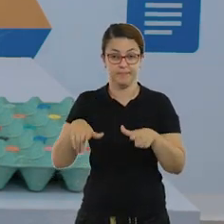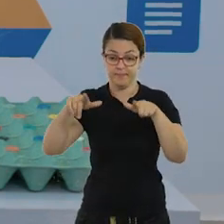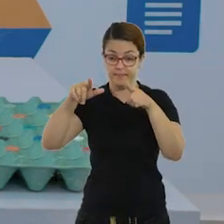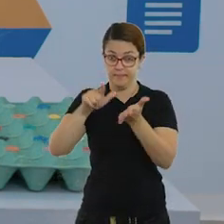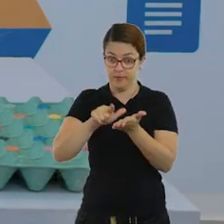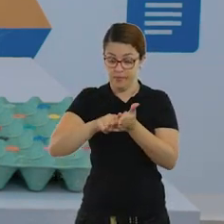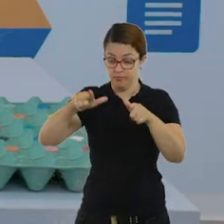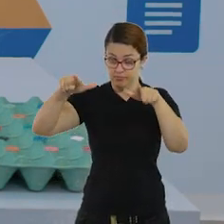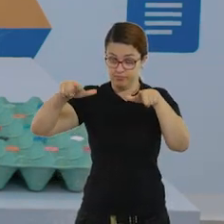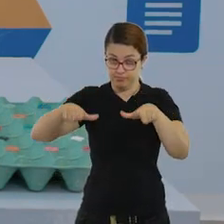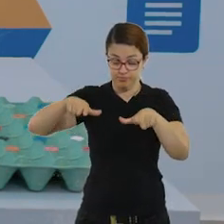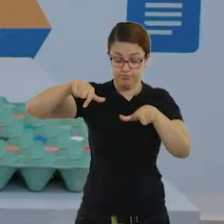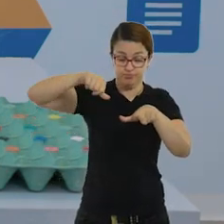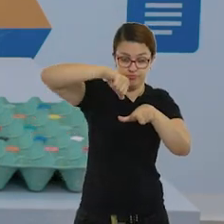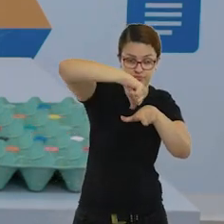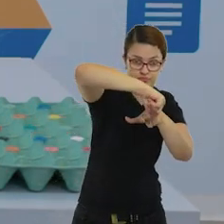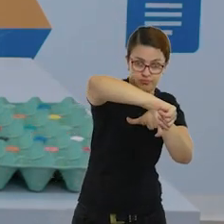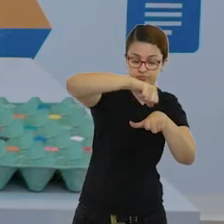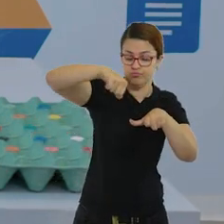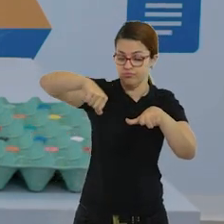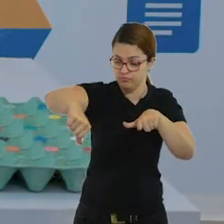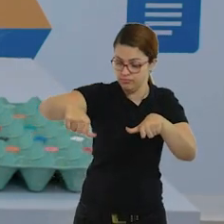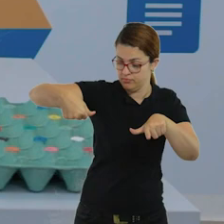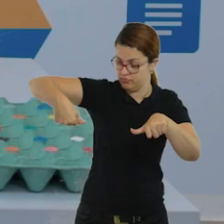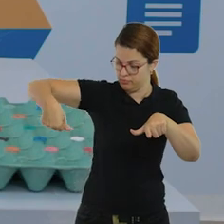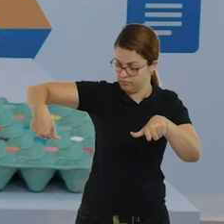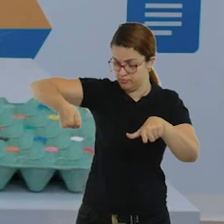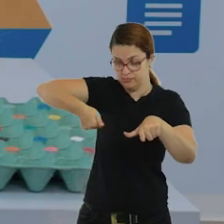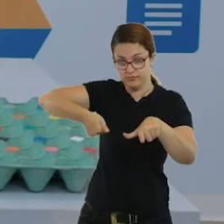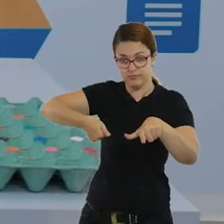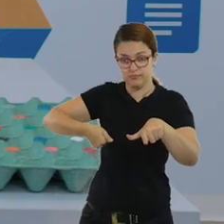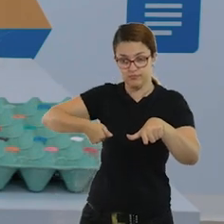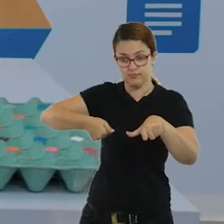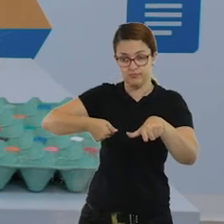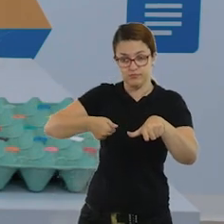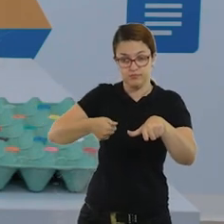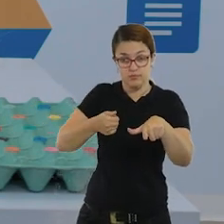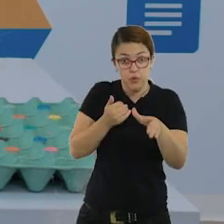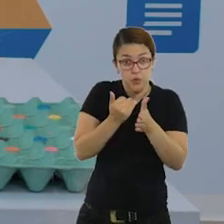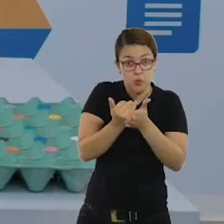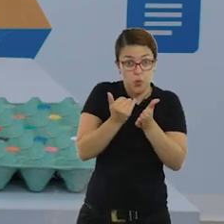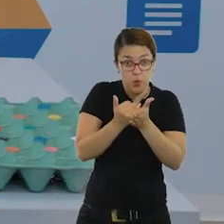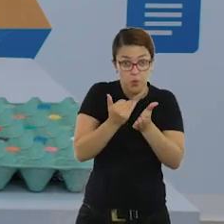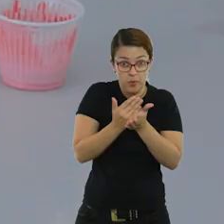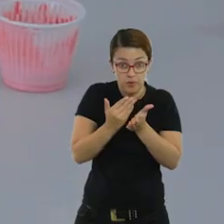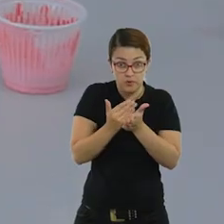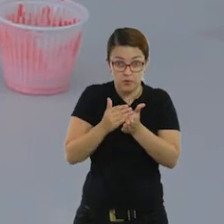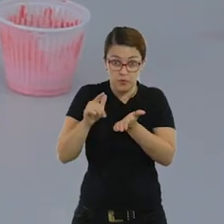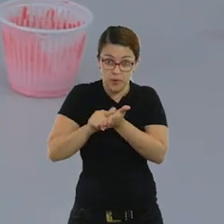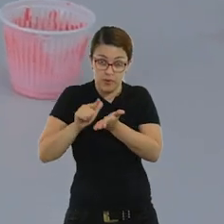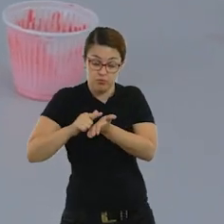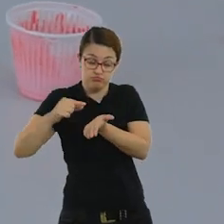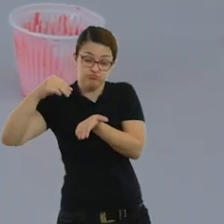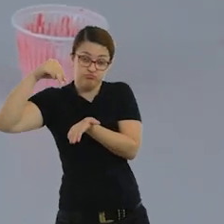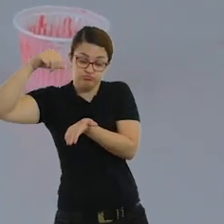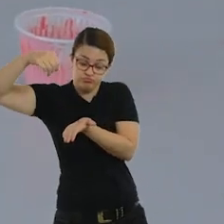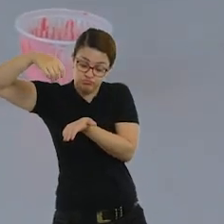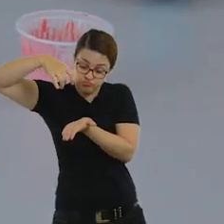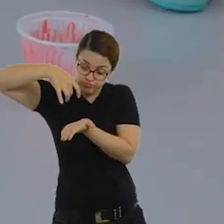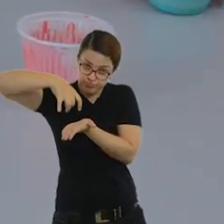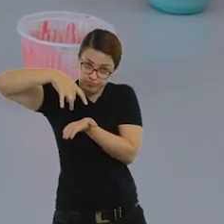uma fita adesiva e você vai colocar a tinta bem no comecinho, que é o ponto de